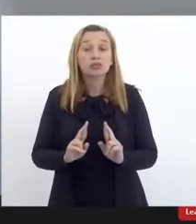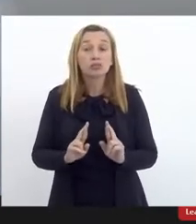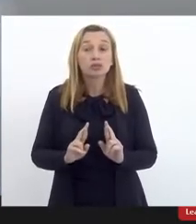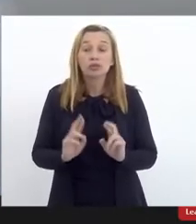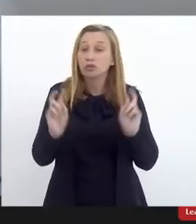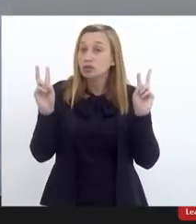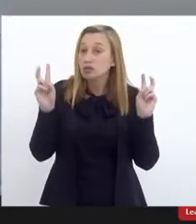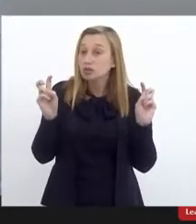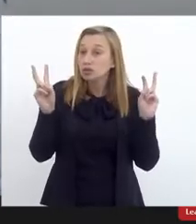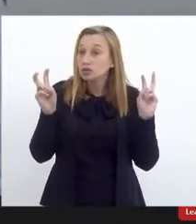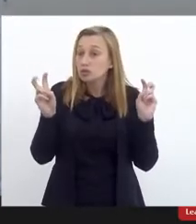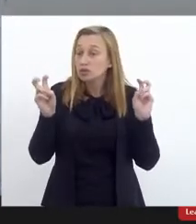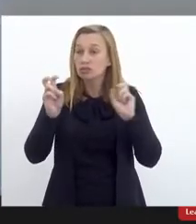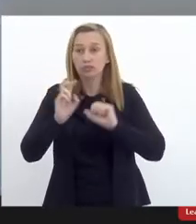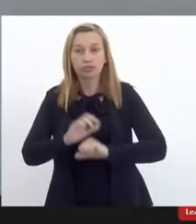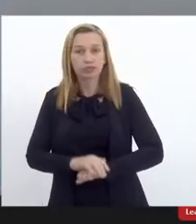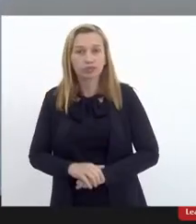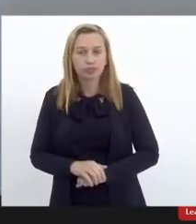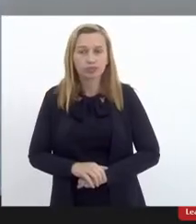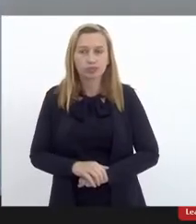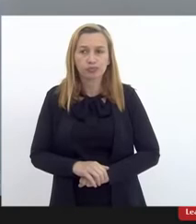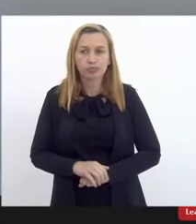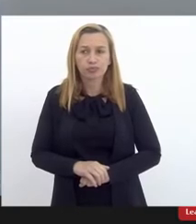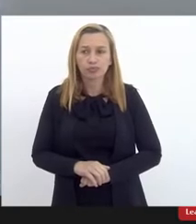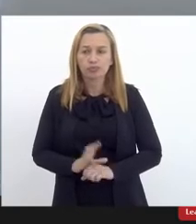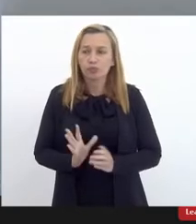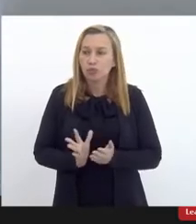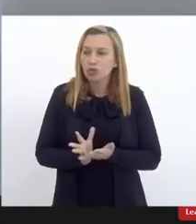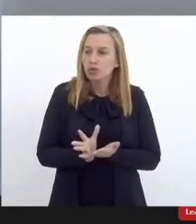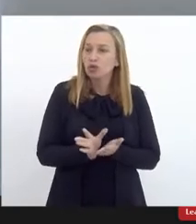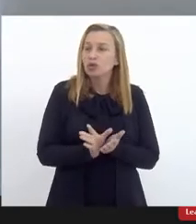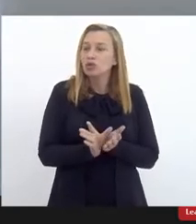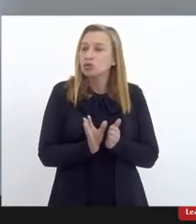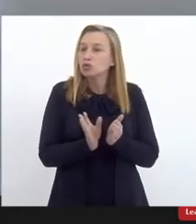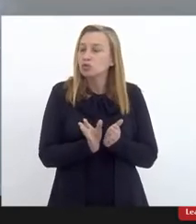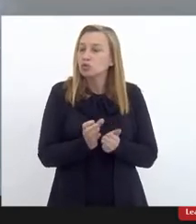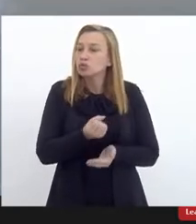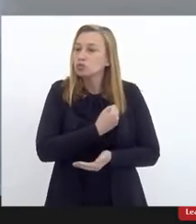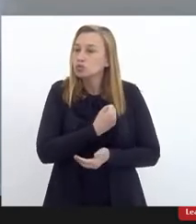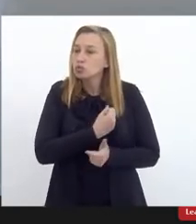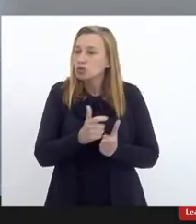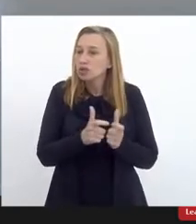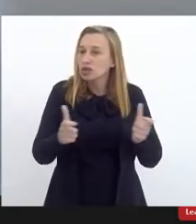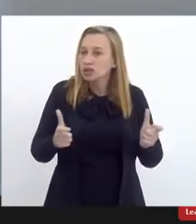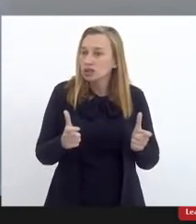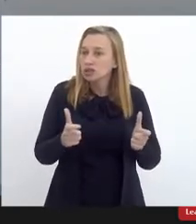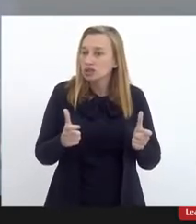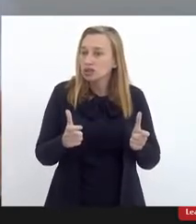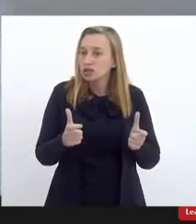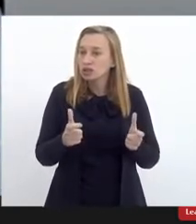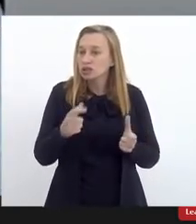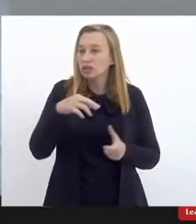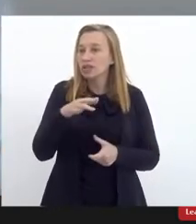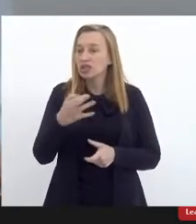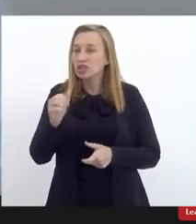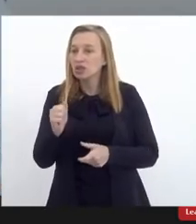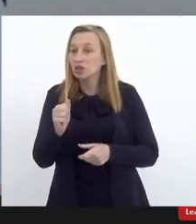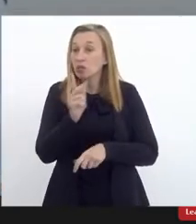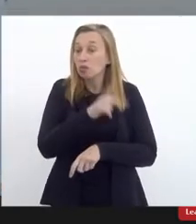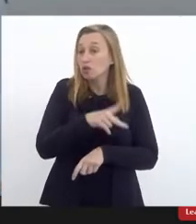essa situação do acúmulo de matrículas por pedagogos ou